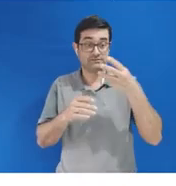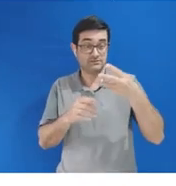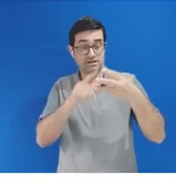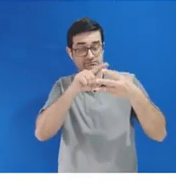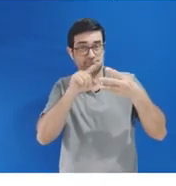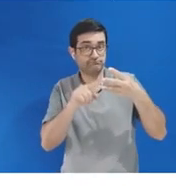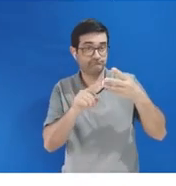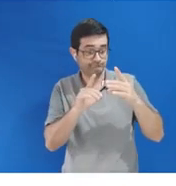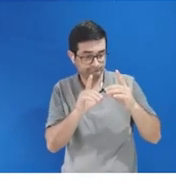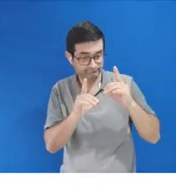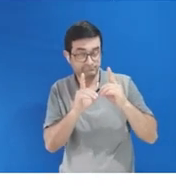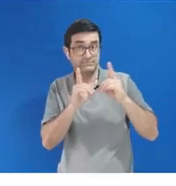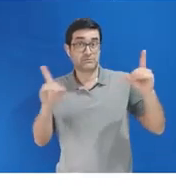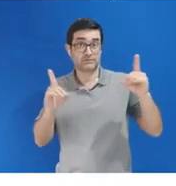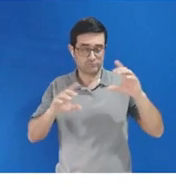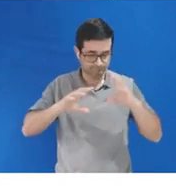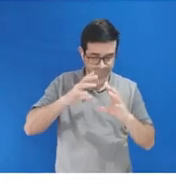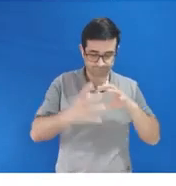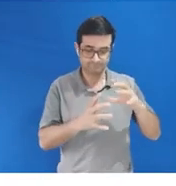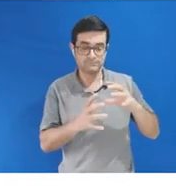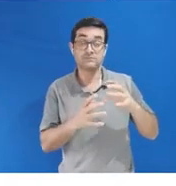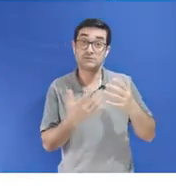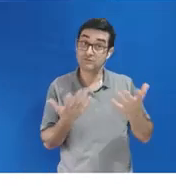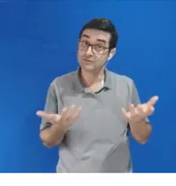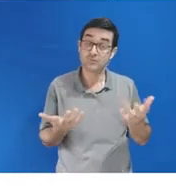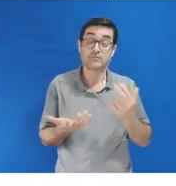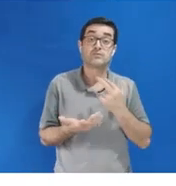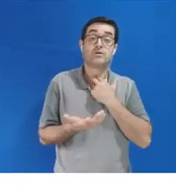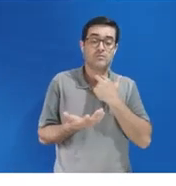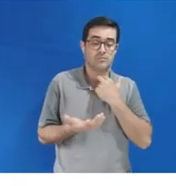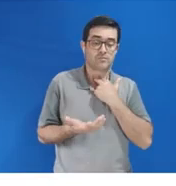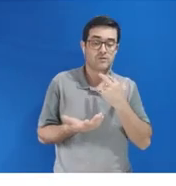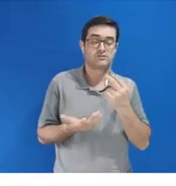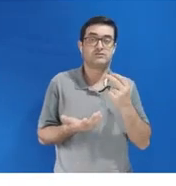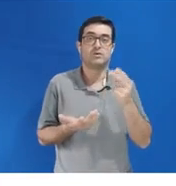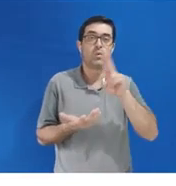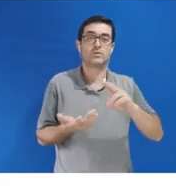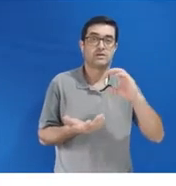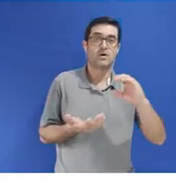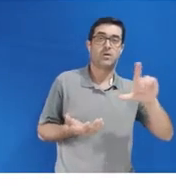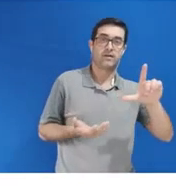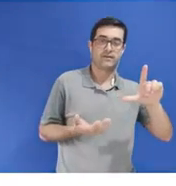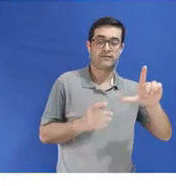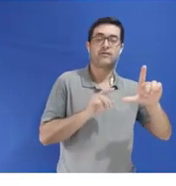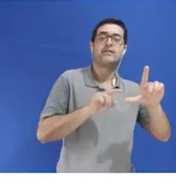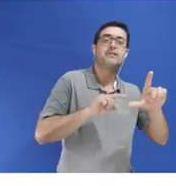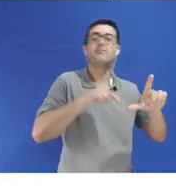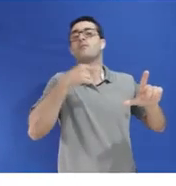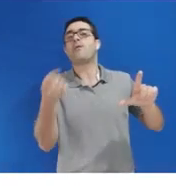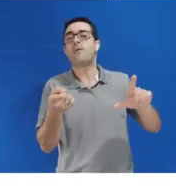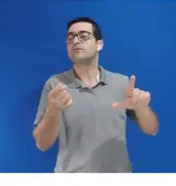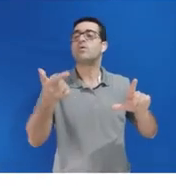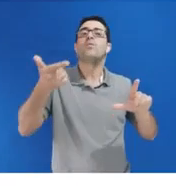um, ou seja, para cada espécie que eu estiver avaliando. Então eu não posso usar ela para o cloreto de sódio e depois usar lá para